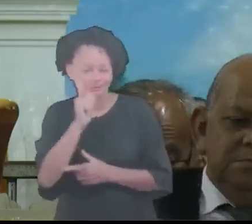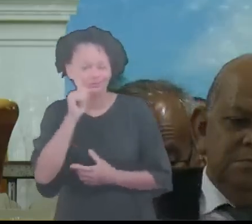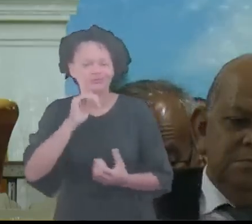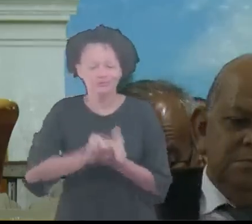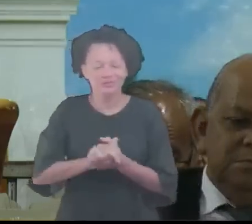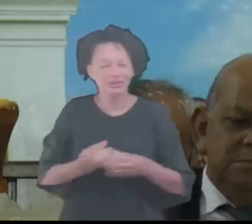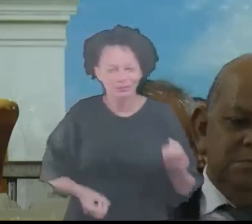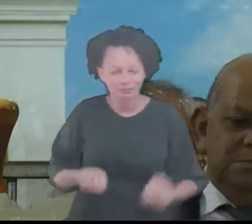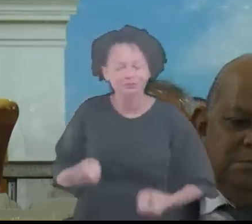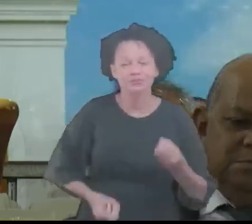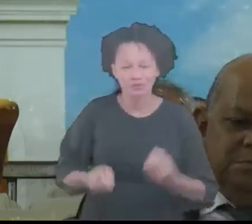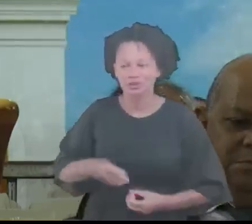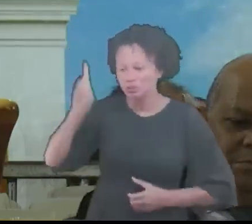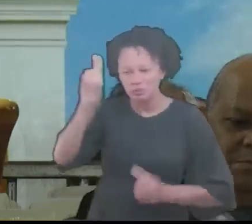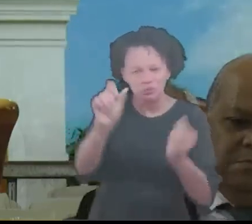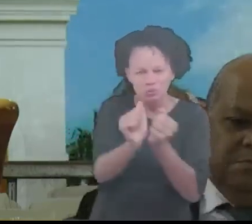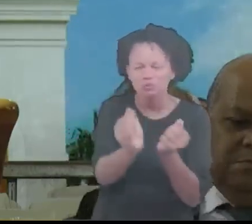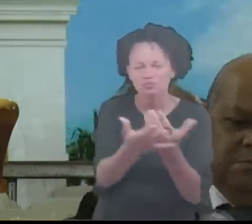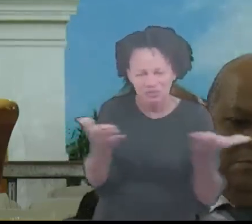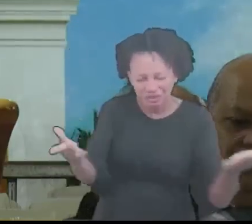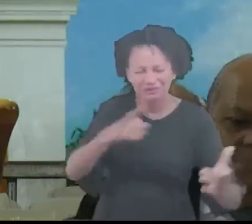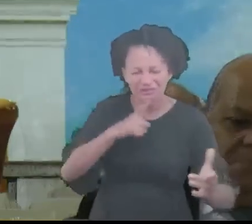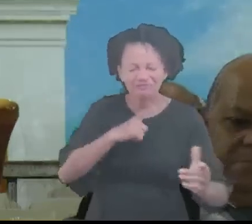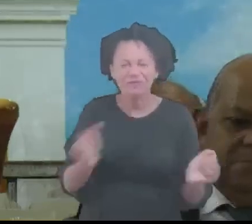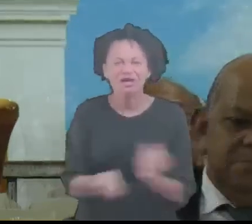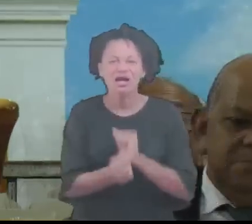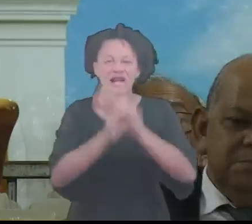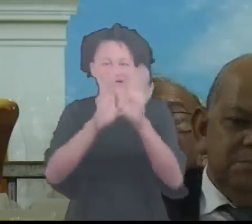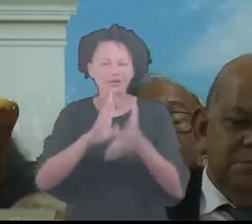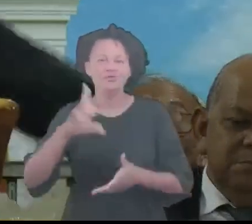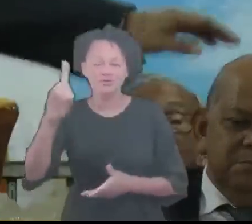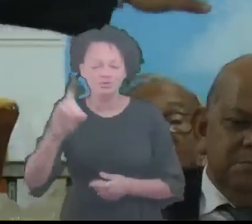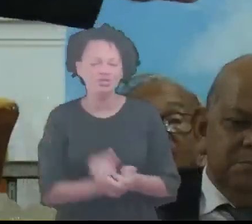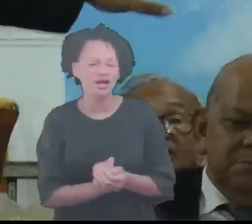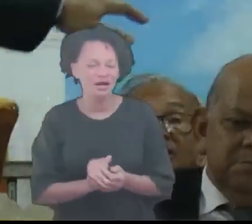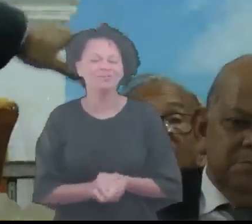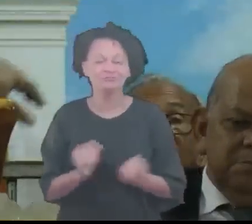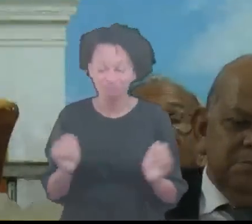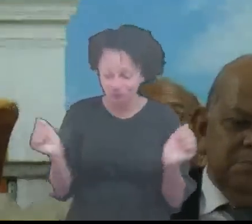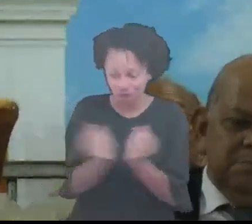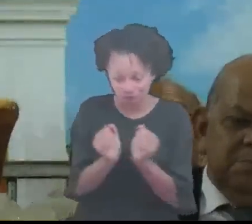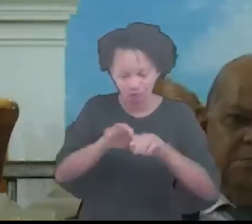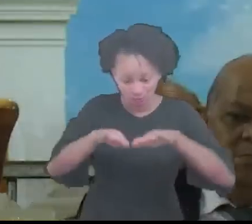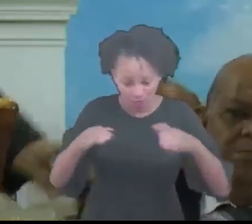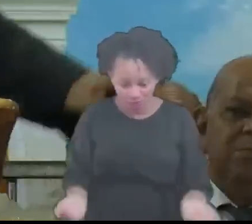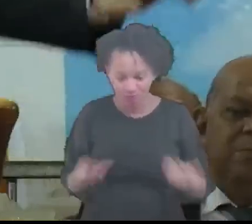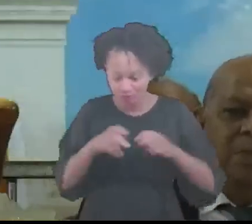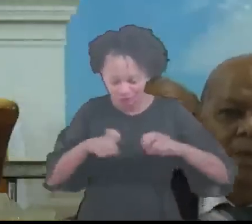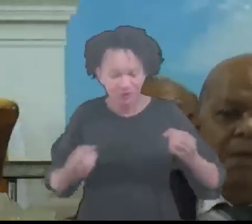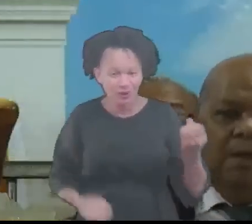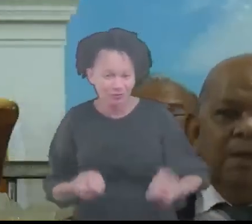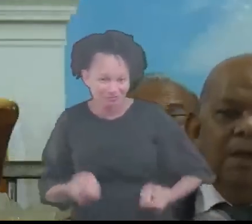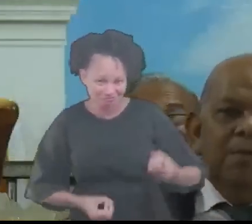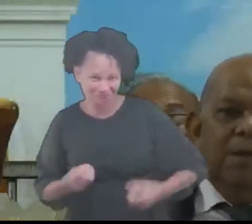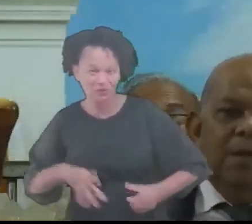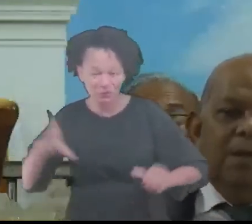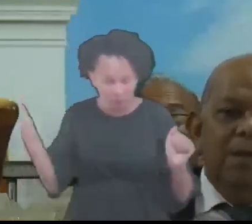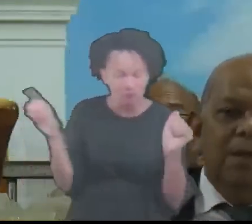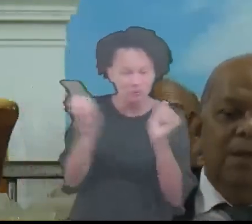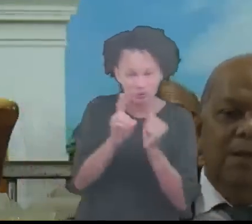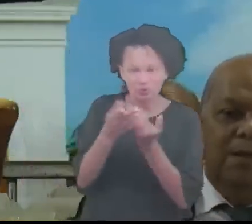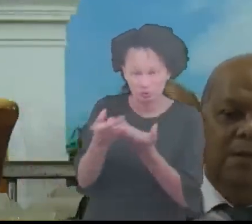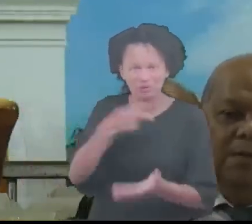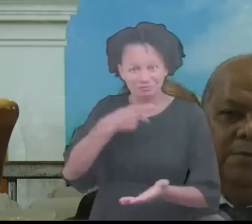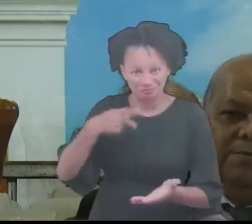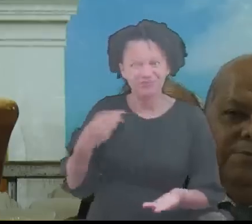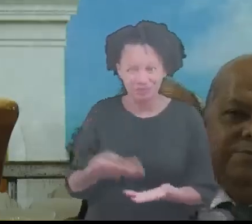o saquitel de mirra está aí com vocês. Se está, dê glória para Jesus. O saquitel de mirra está aqui no altar com os obreiros. O saquitel de mirra está aí com os